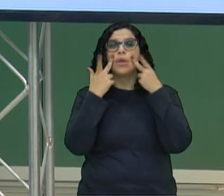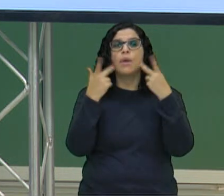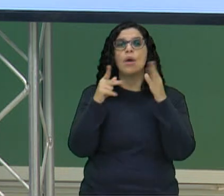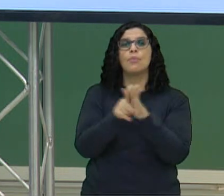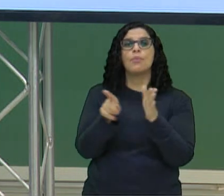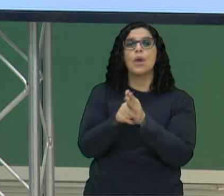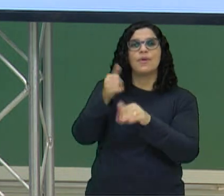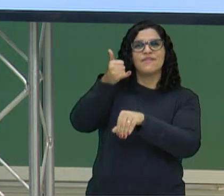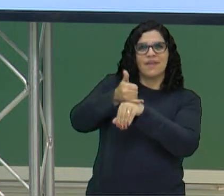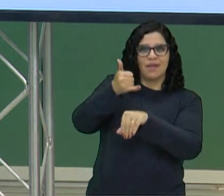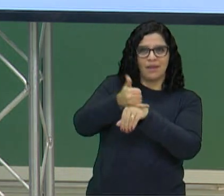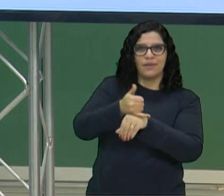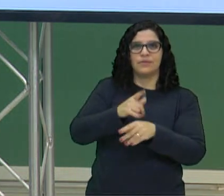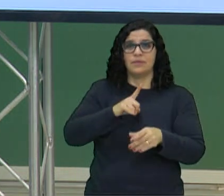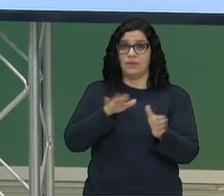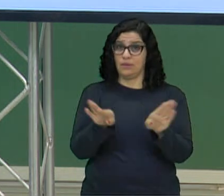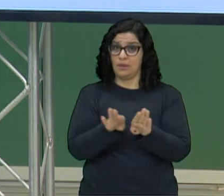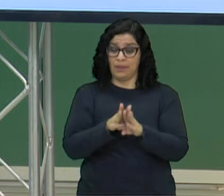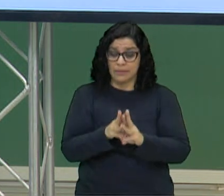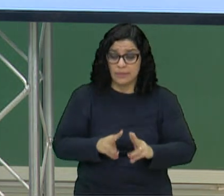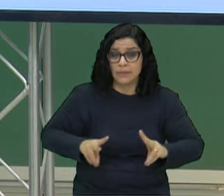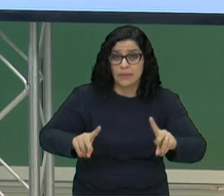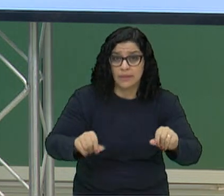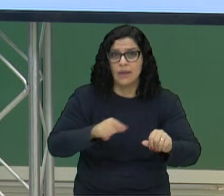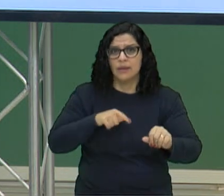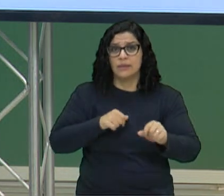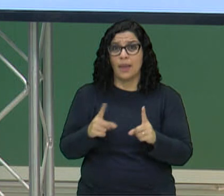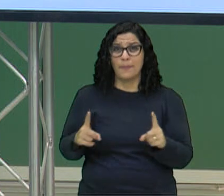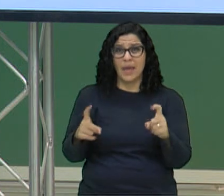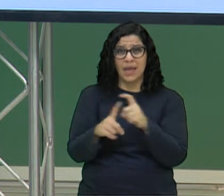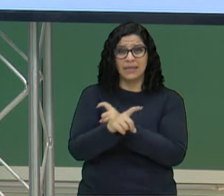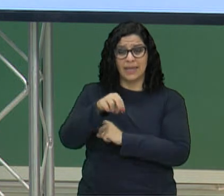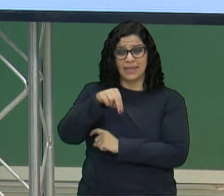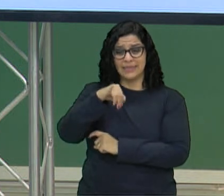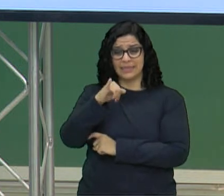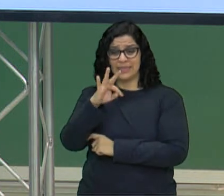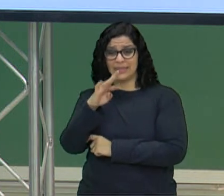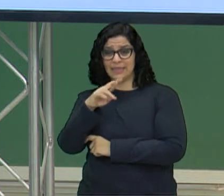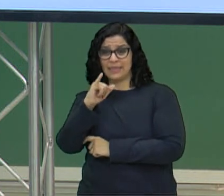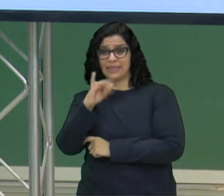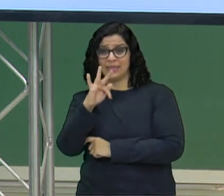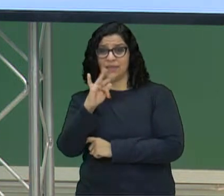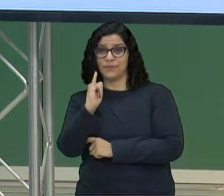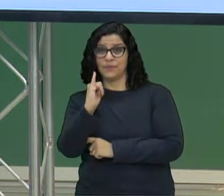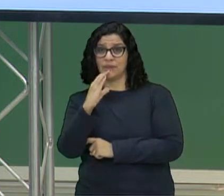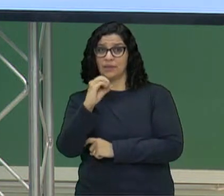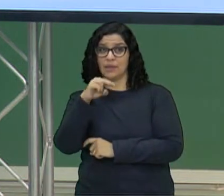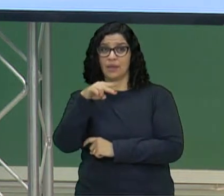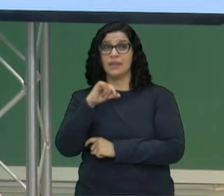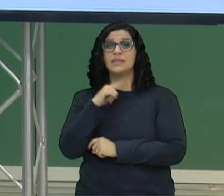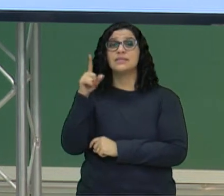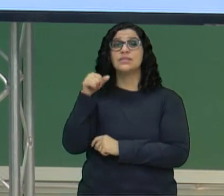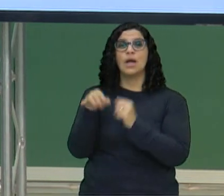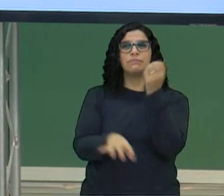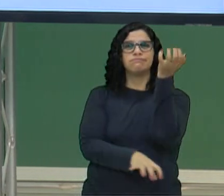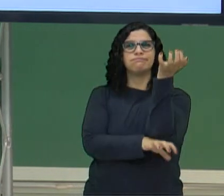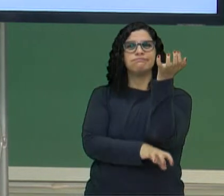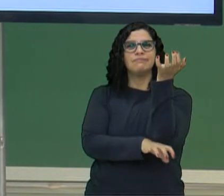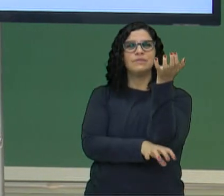de ferro. No solo tem as bactérias nitrificantes. Olha como exemplo. Isso aqui é uma raiz de